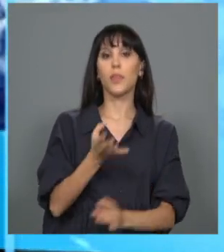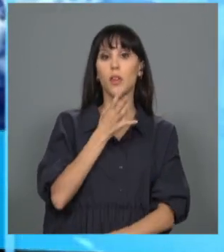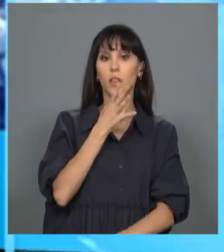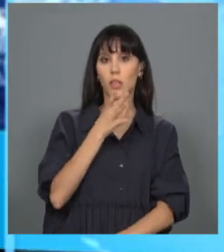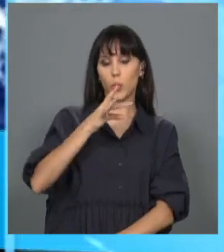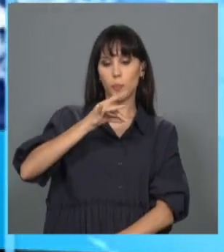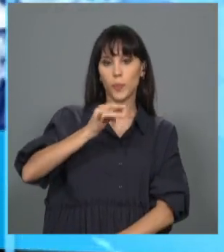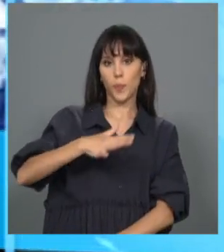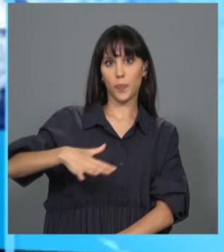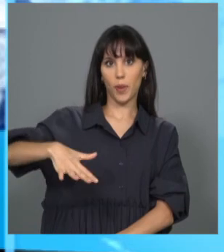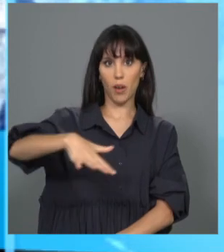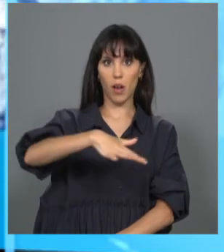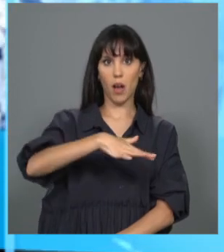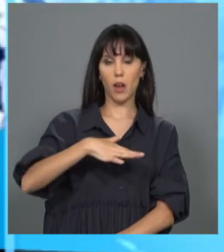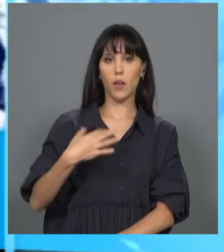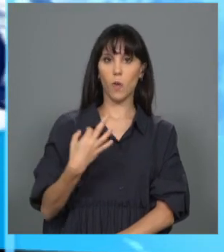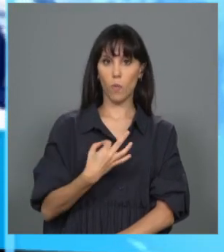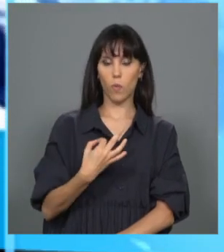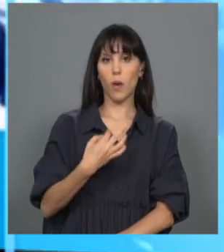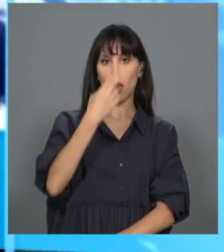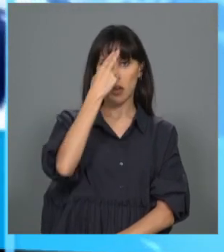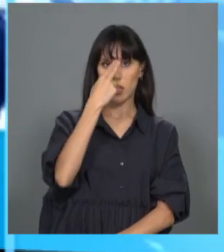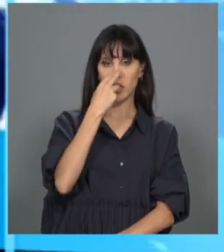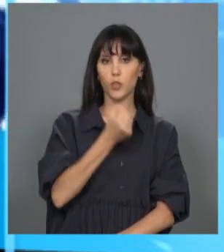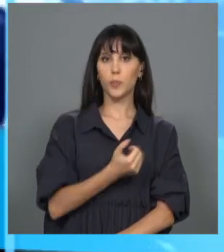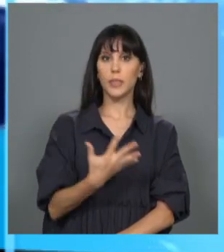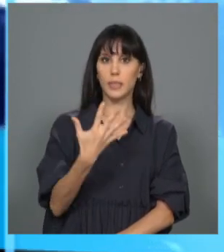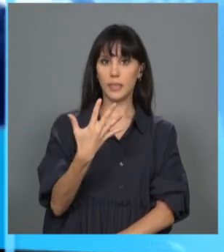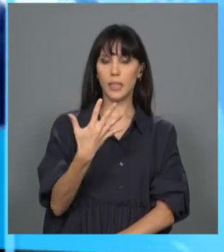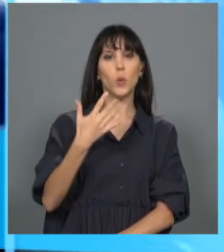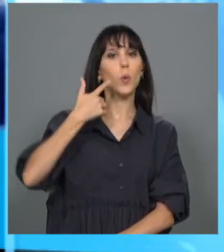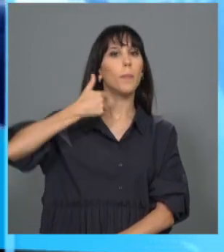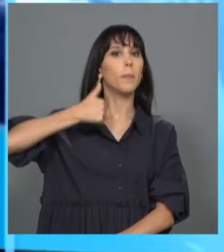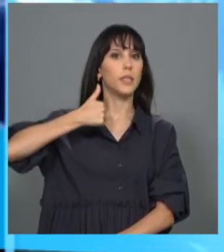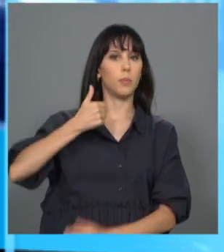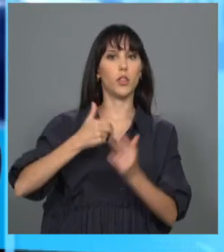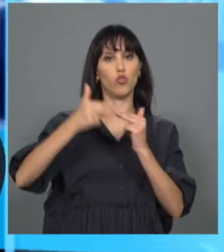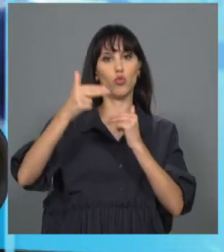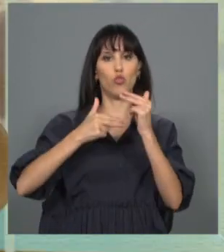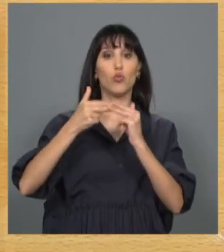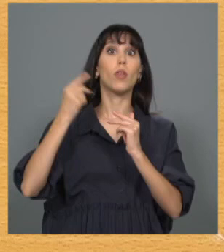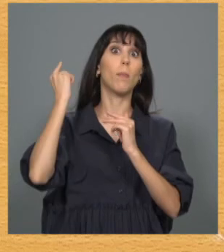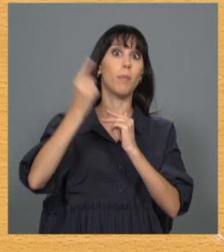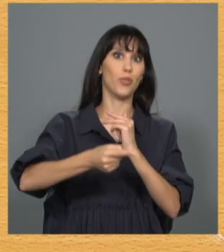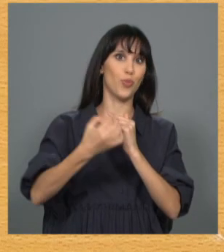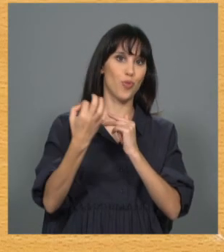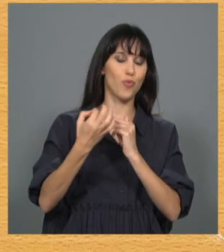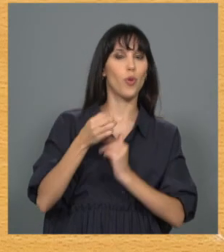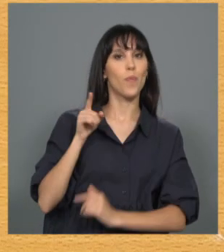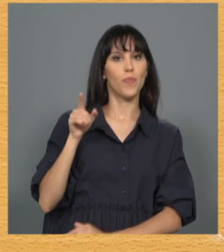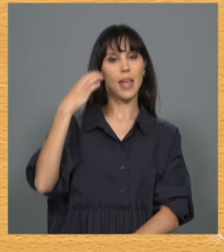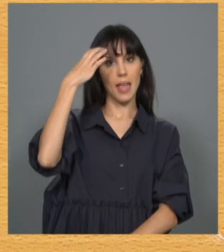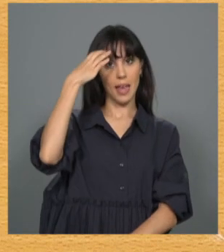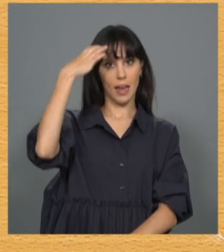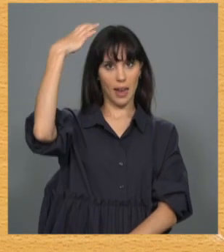região dos 5 castelos principais mandados construir pelo